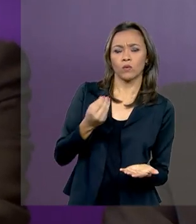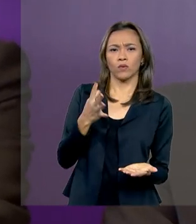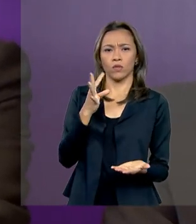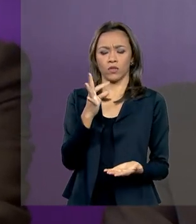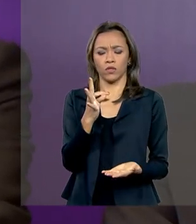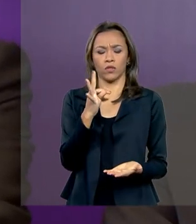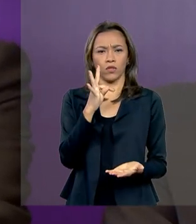cair muito. Um ganho ganho a sociedade. Obrigado.